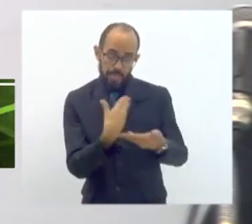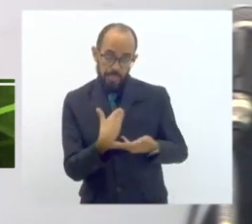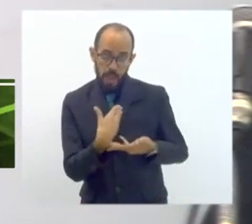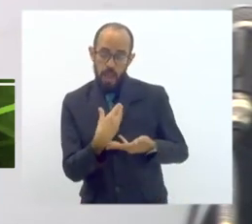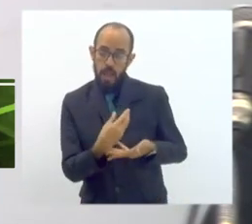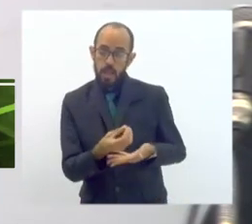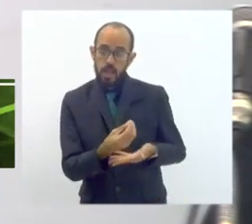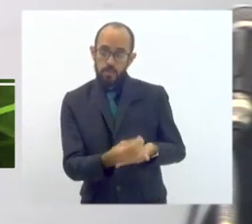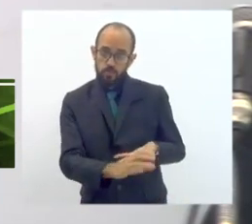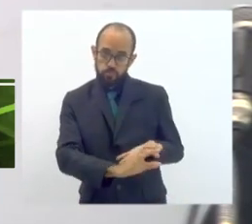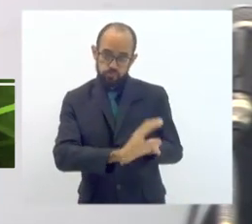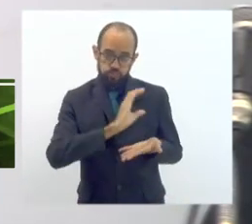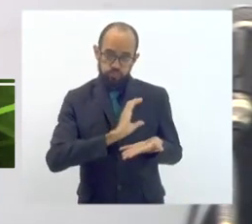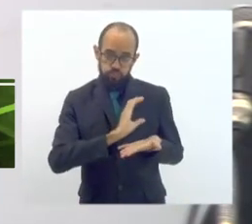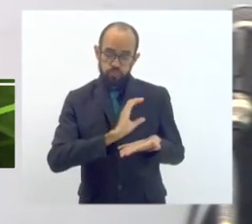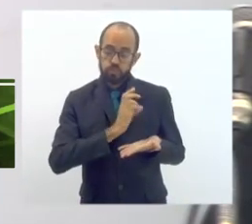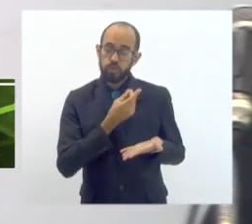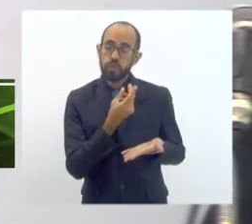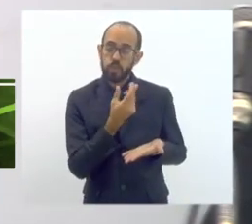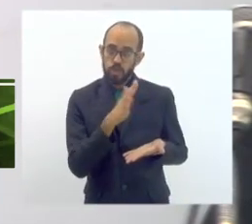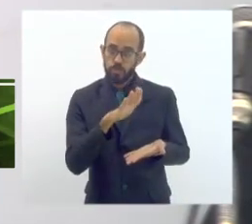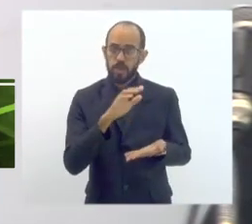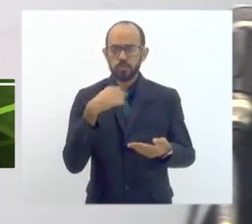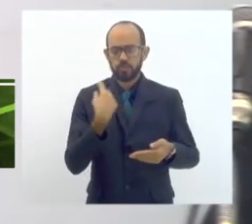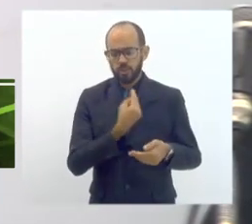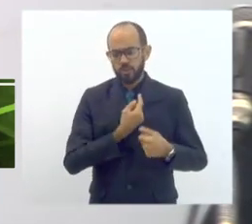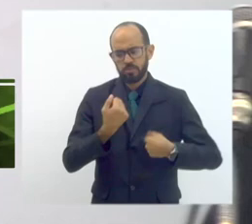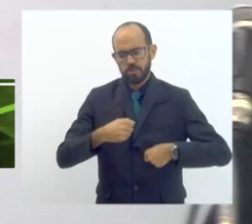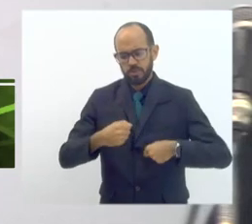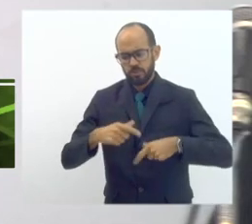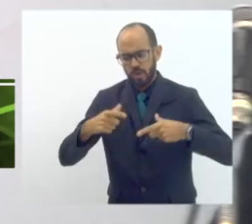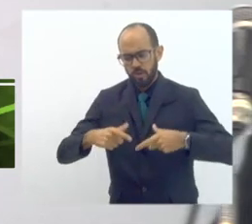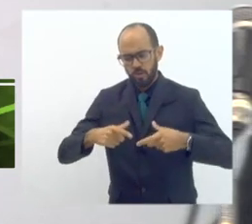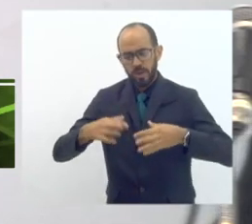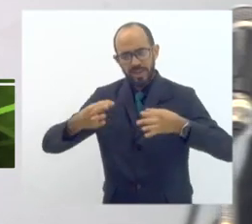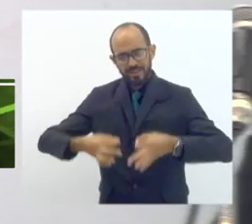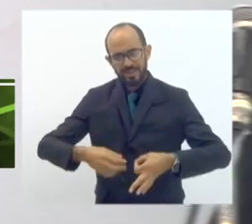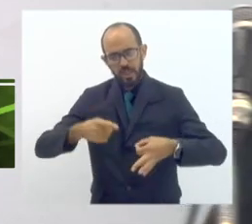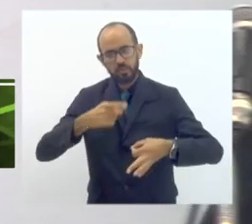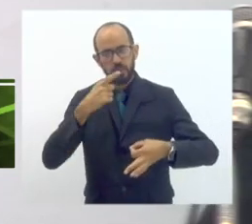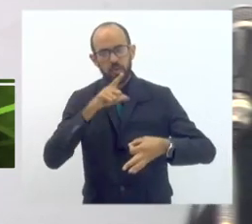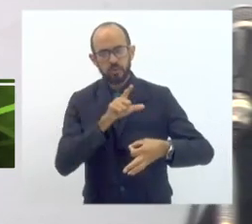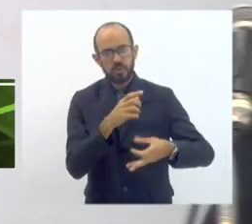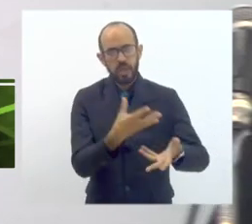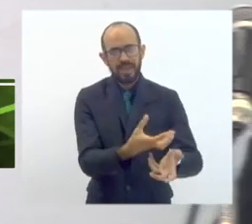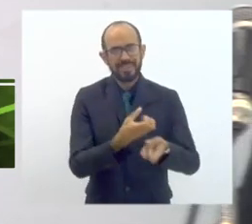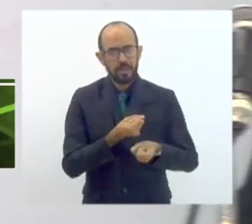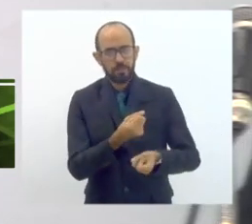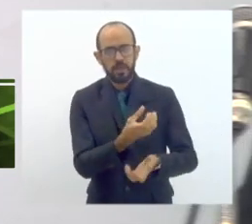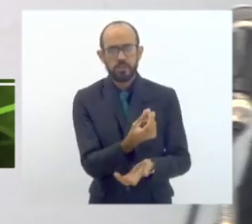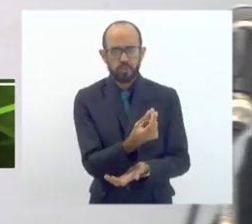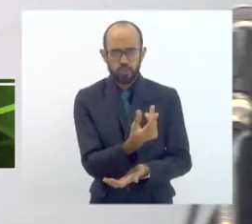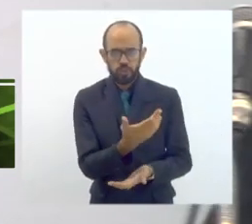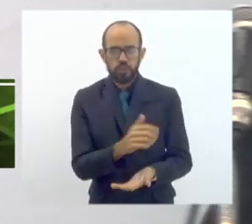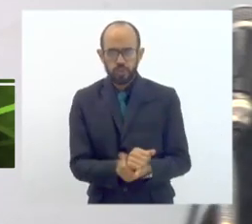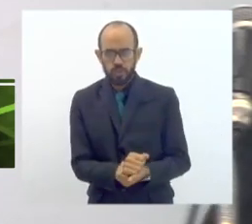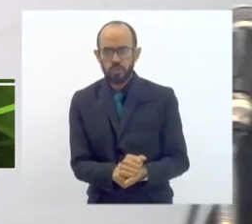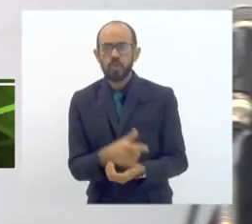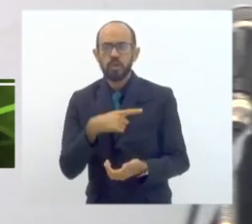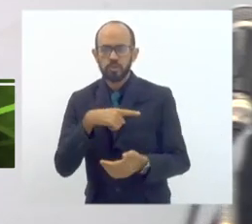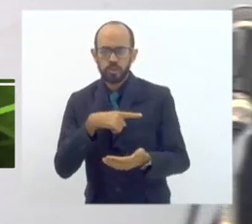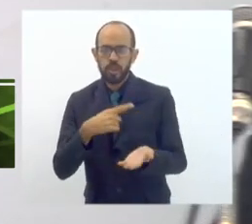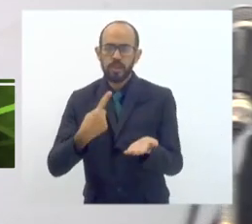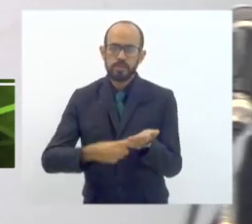gente cabecear, mas a gente precisa estar no lugar certo e preparado para cabecear essa bola. Então, eu acho que tem uma agenda muito concreta e objetiva